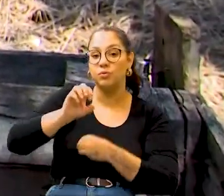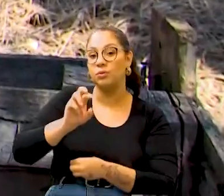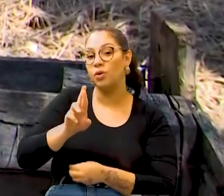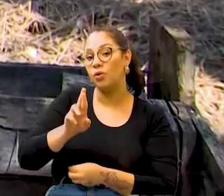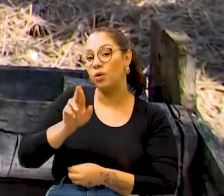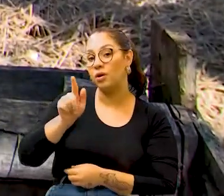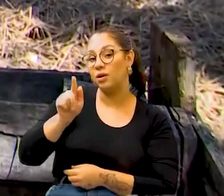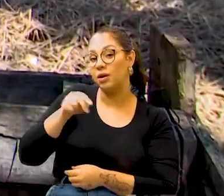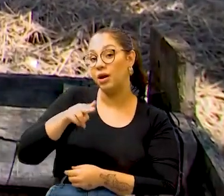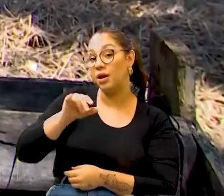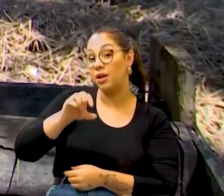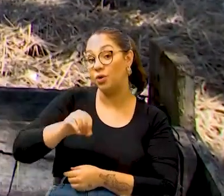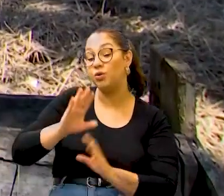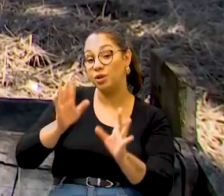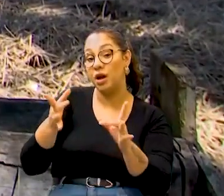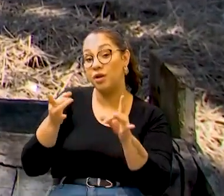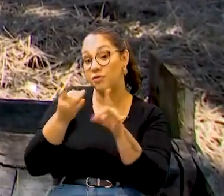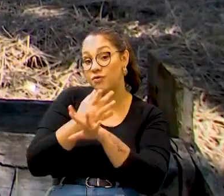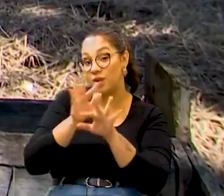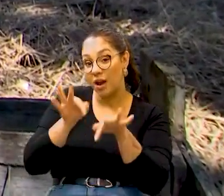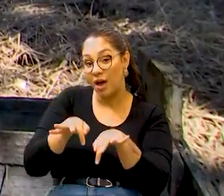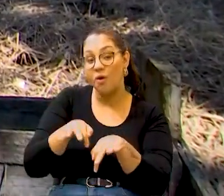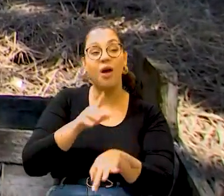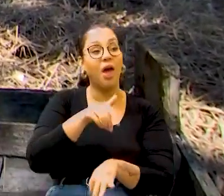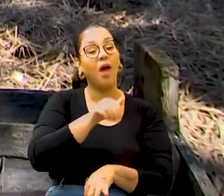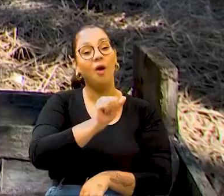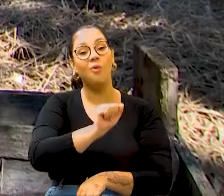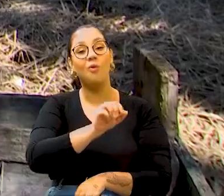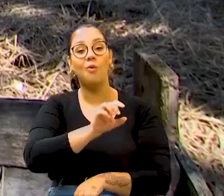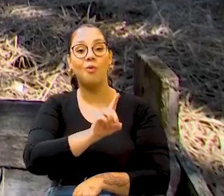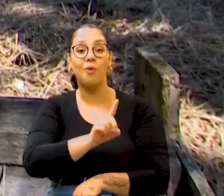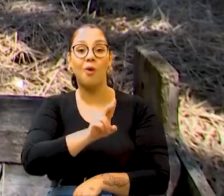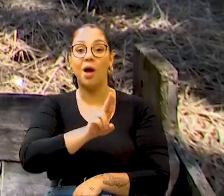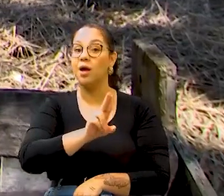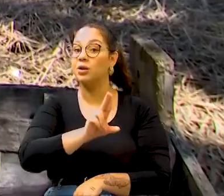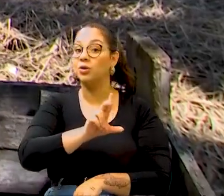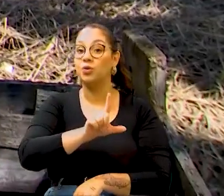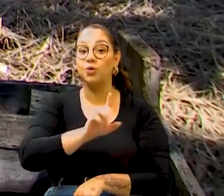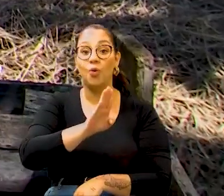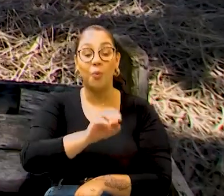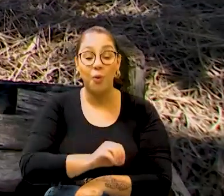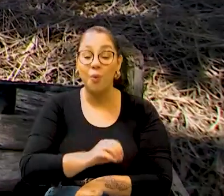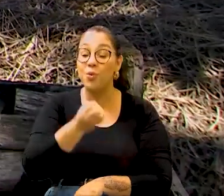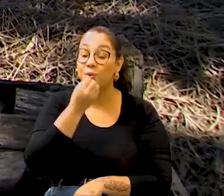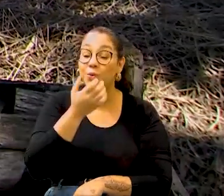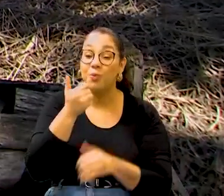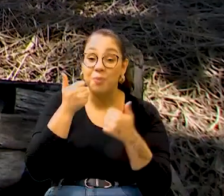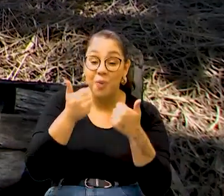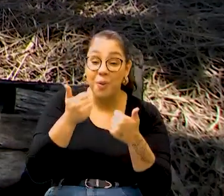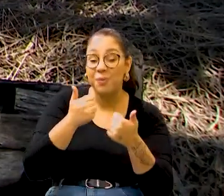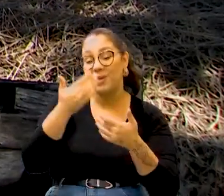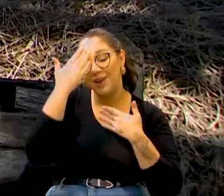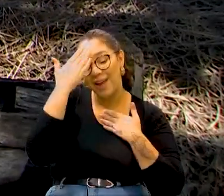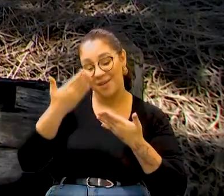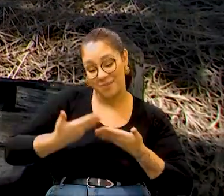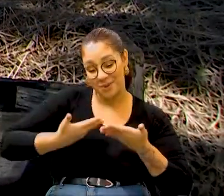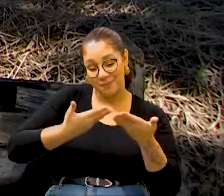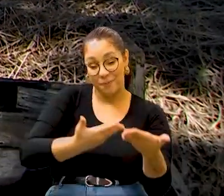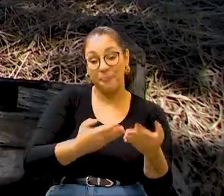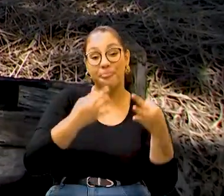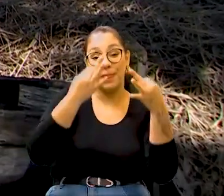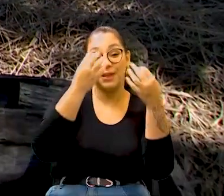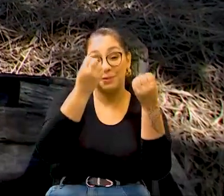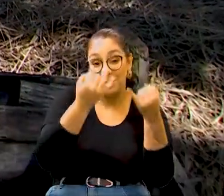chama de composto orgânico, é o produto final da compostagem. É o adubo. É o adubo. Muito bom, muito obrigada por